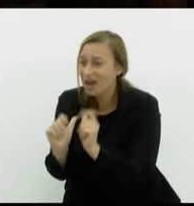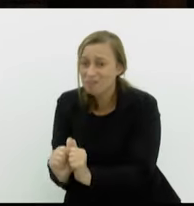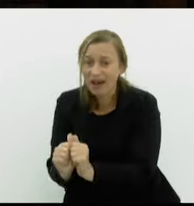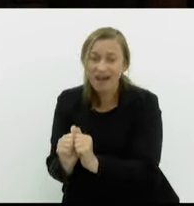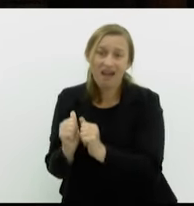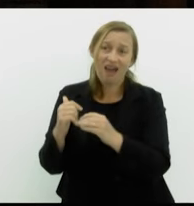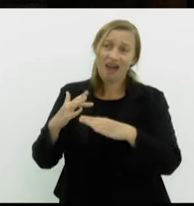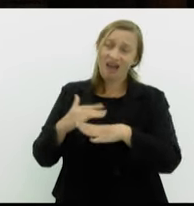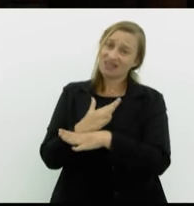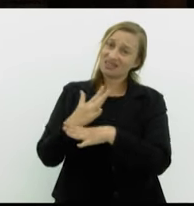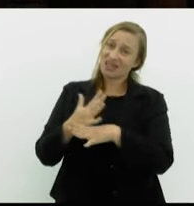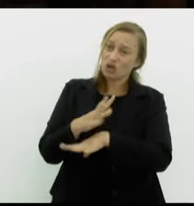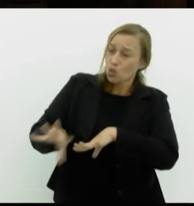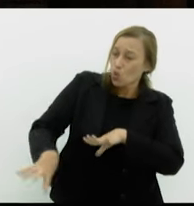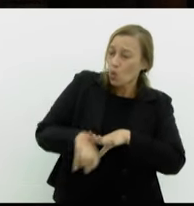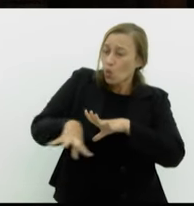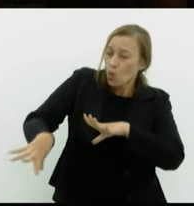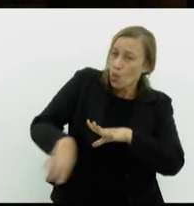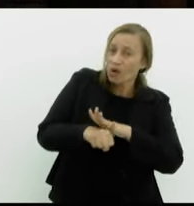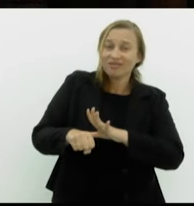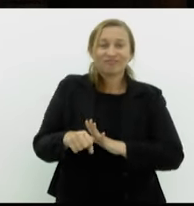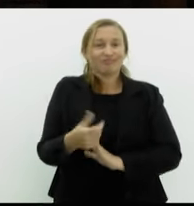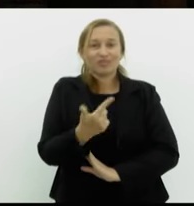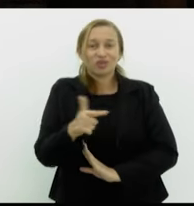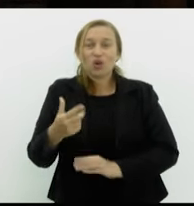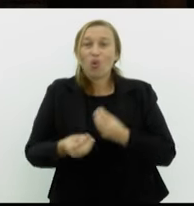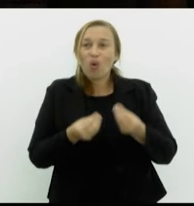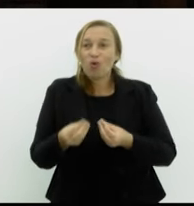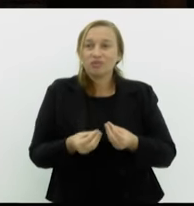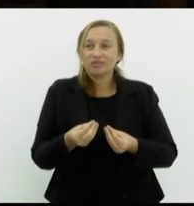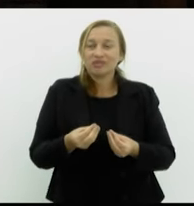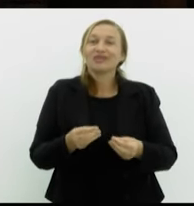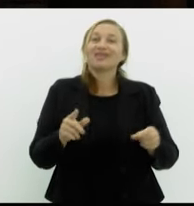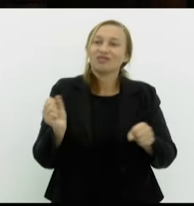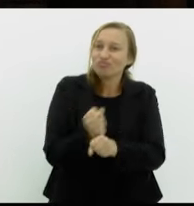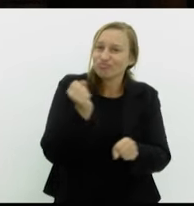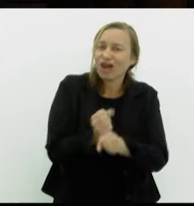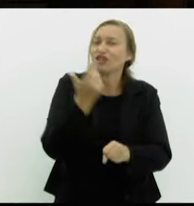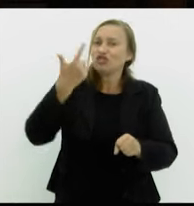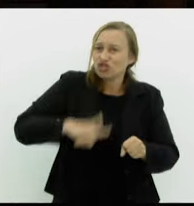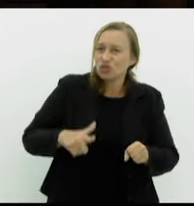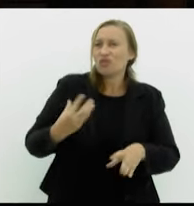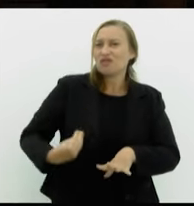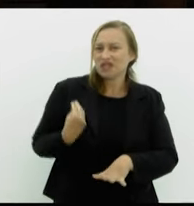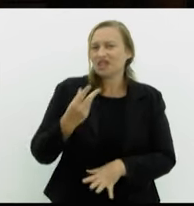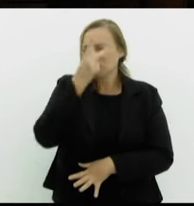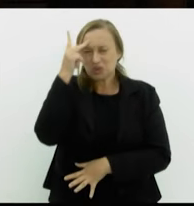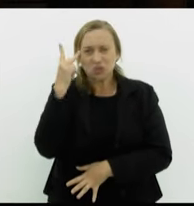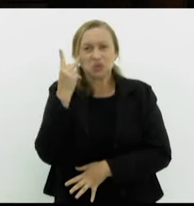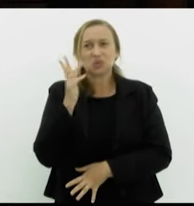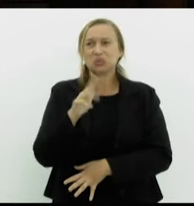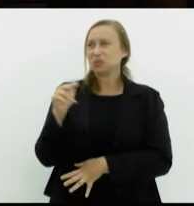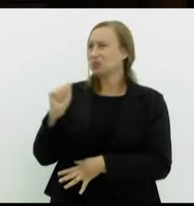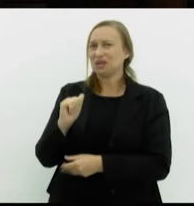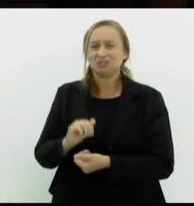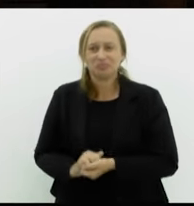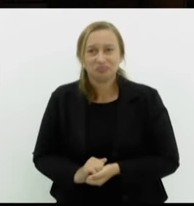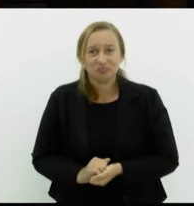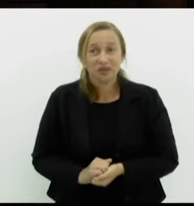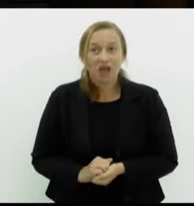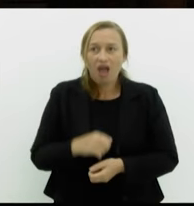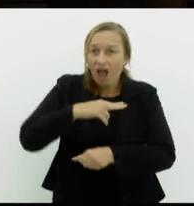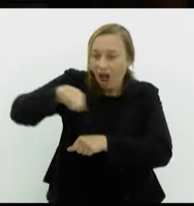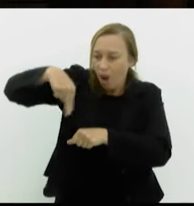nem para limpar o esgoto dessa cidade. Quem dirá reconstruir a vida das pessoas? A